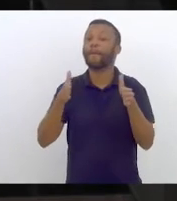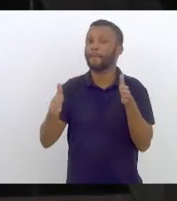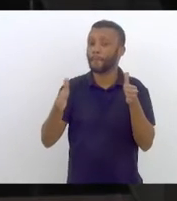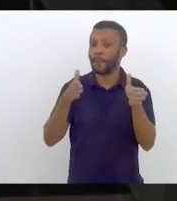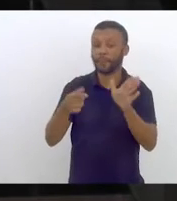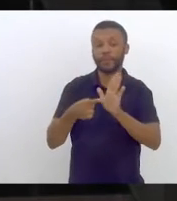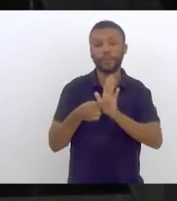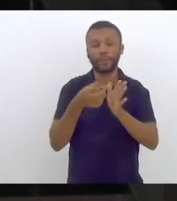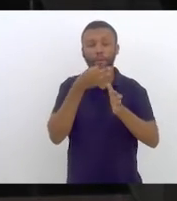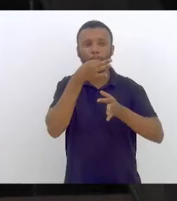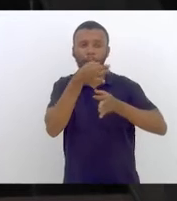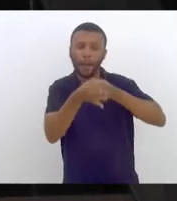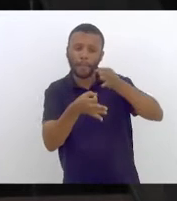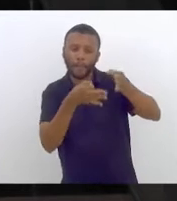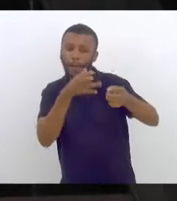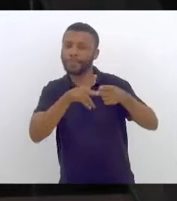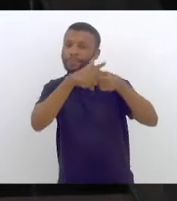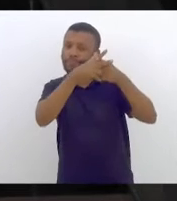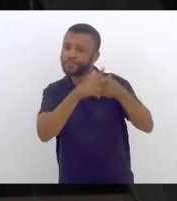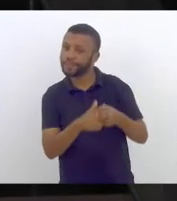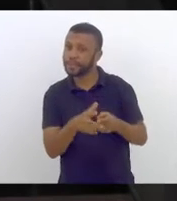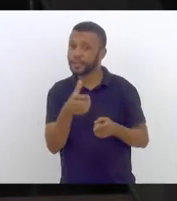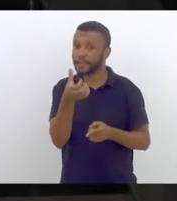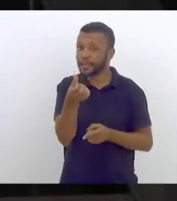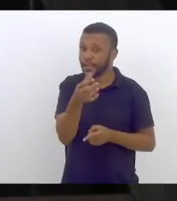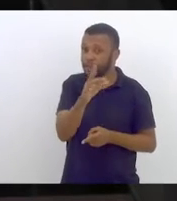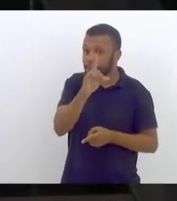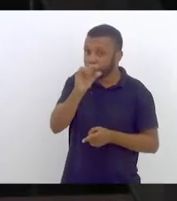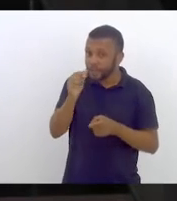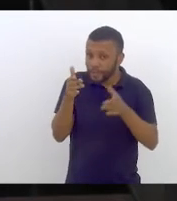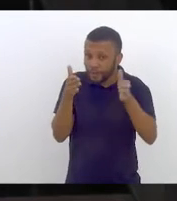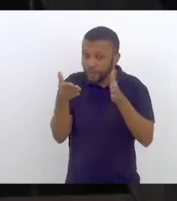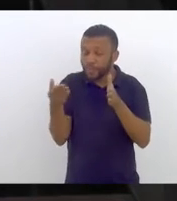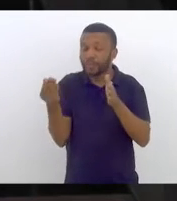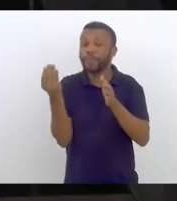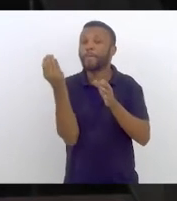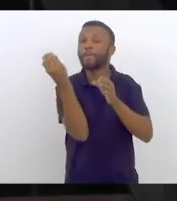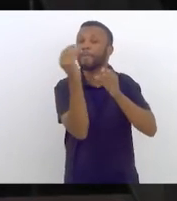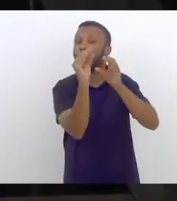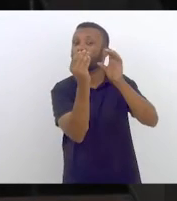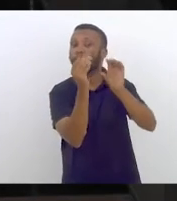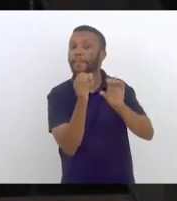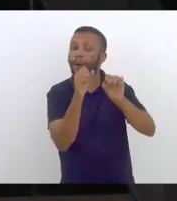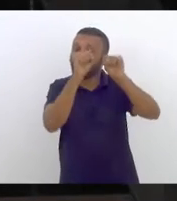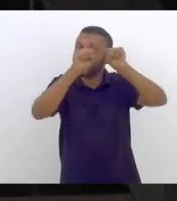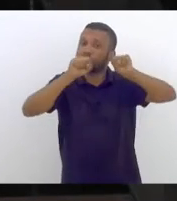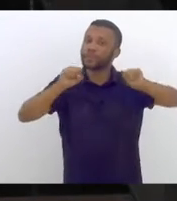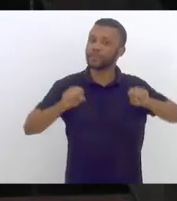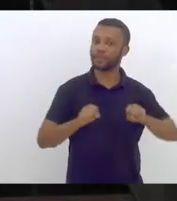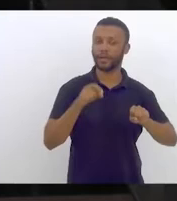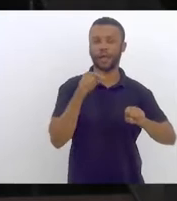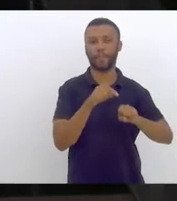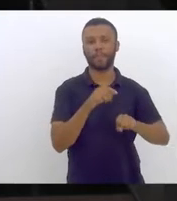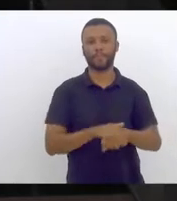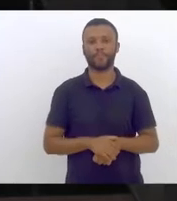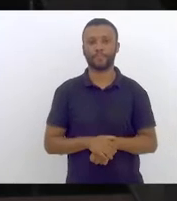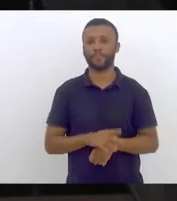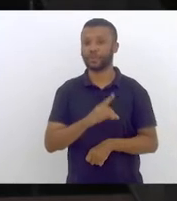serão 6 dias. Emendas no sistema 27,